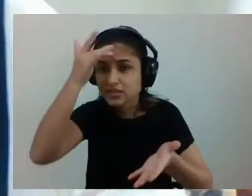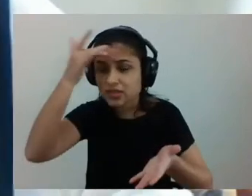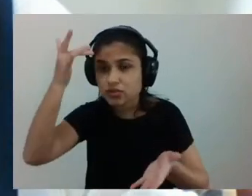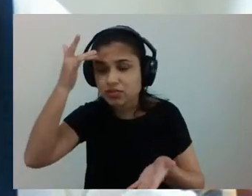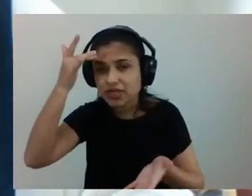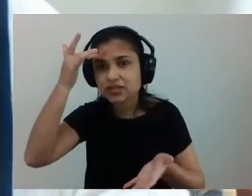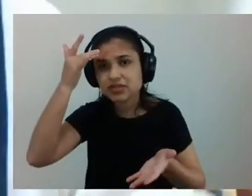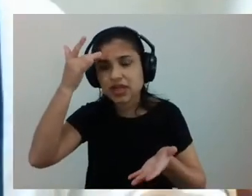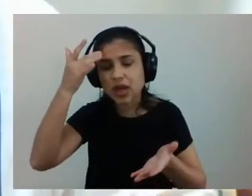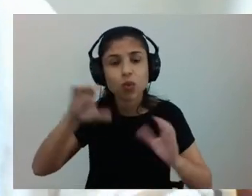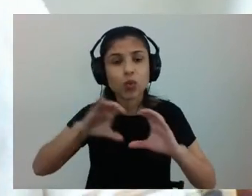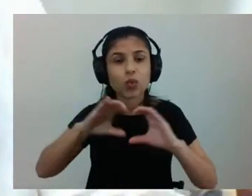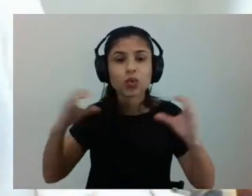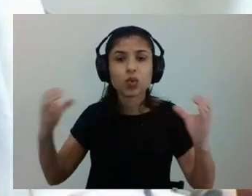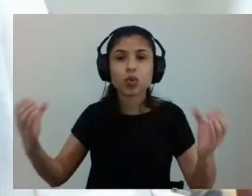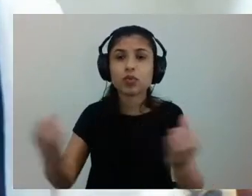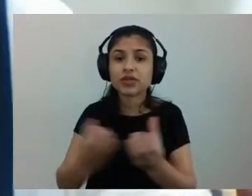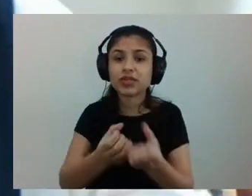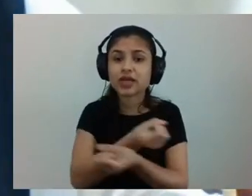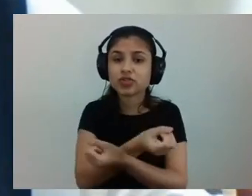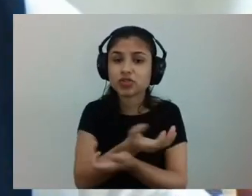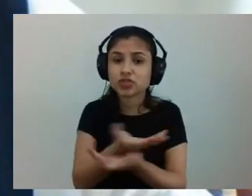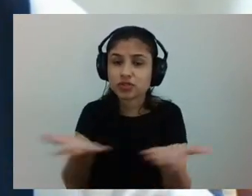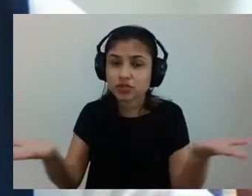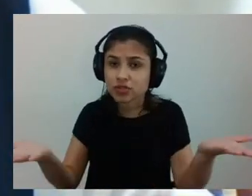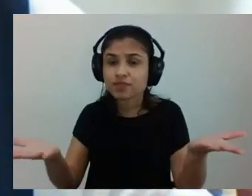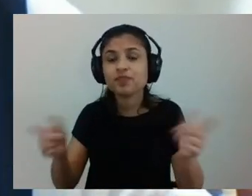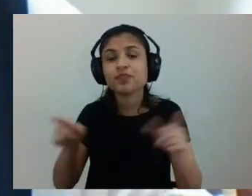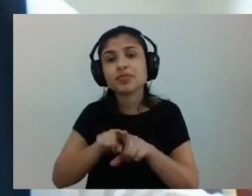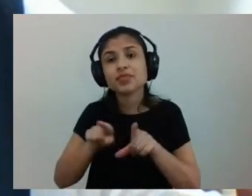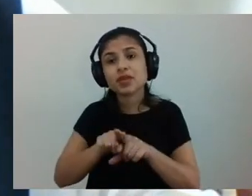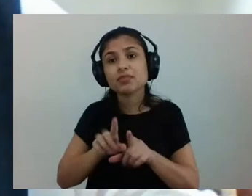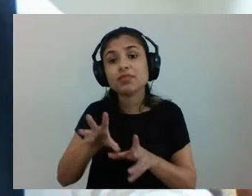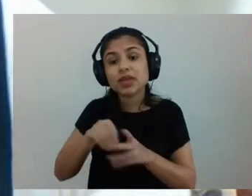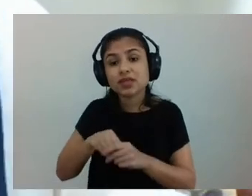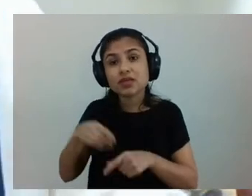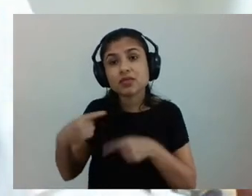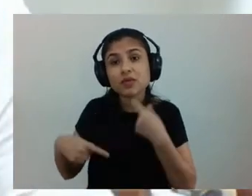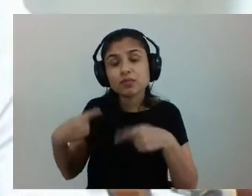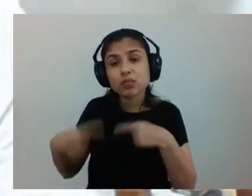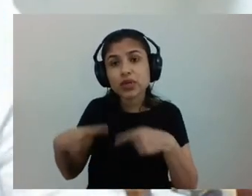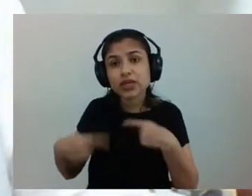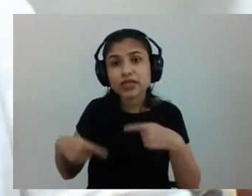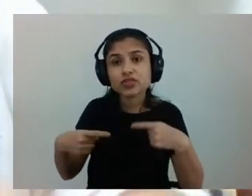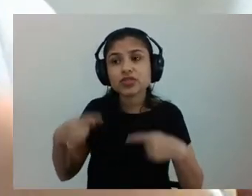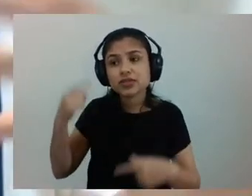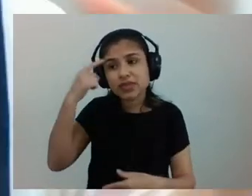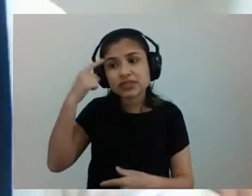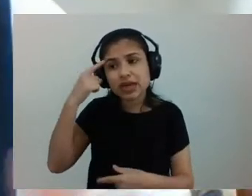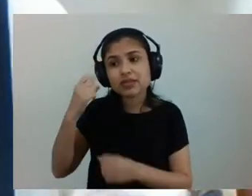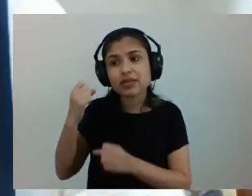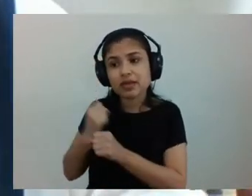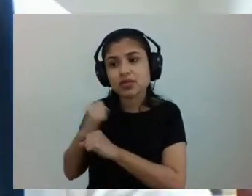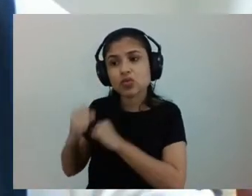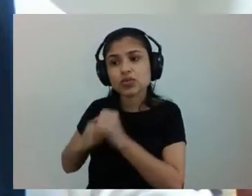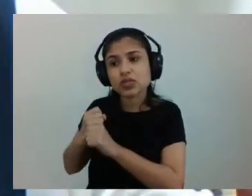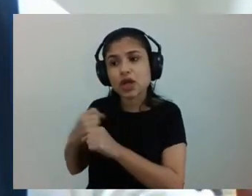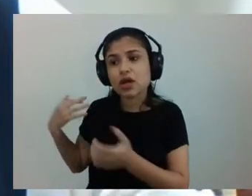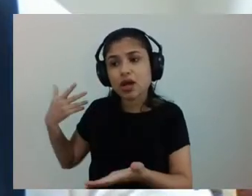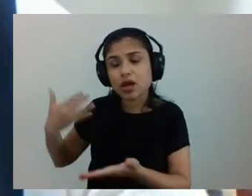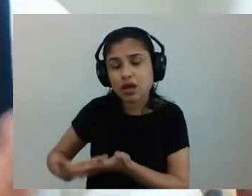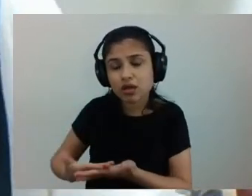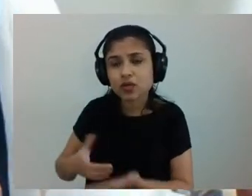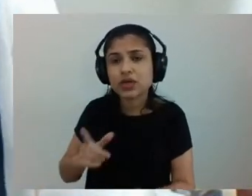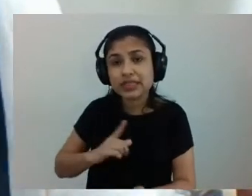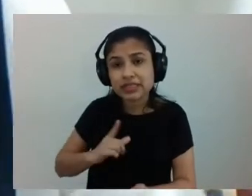a comunidade, inclusive dentro das políticas que foram pensadas nesses últimos anos. Foi discutida uma